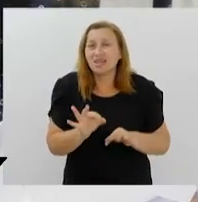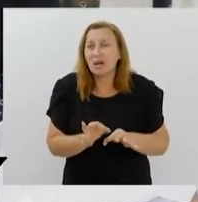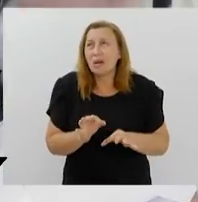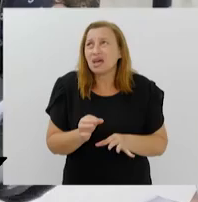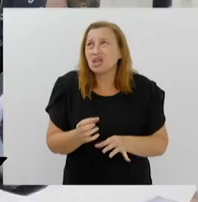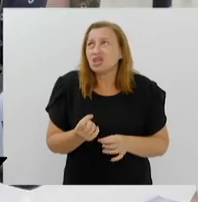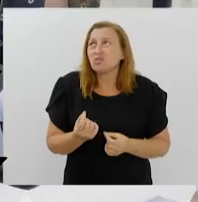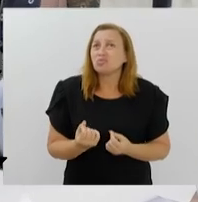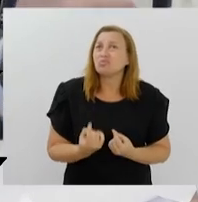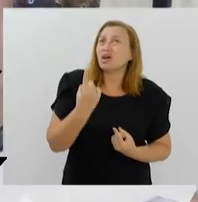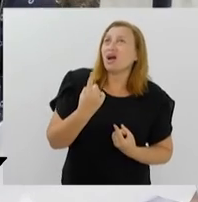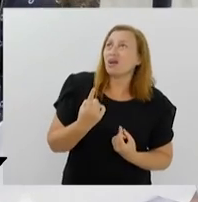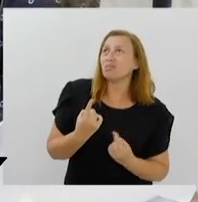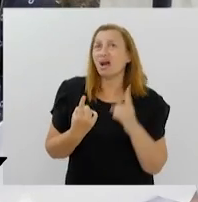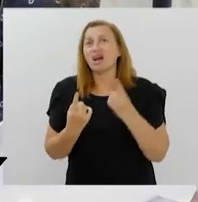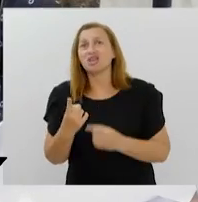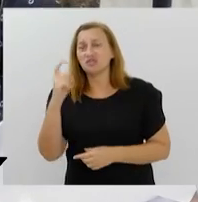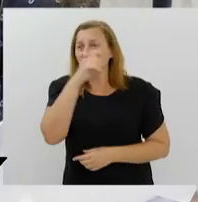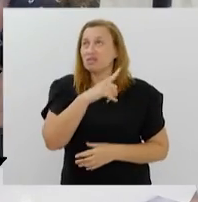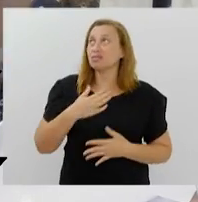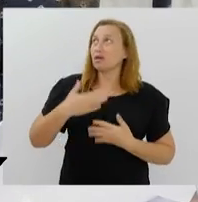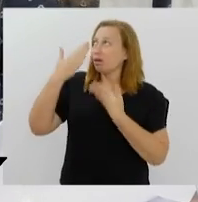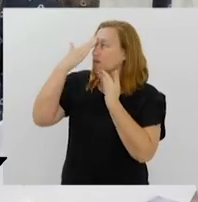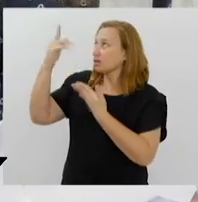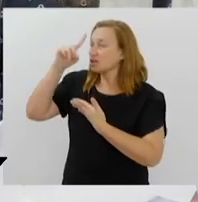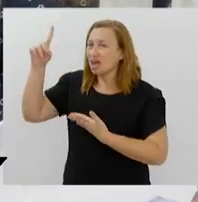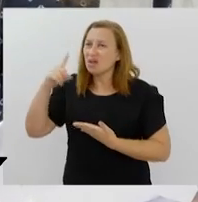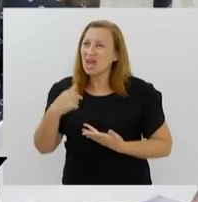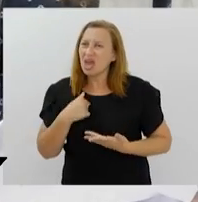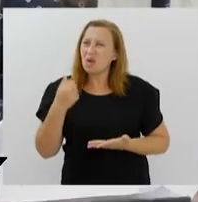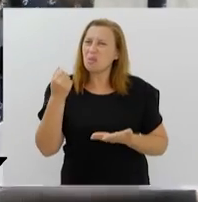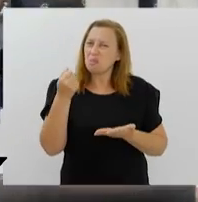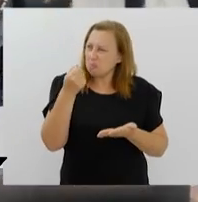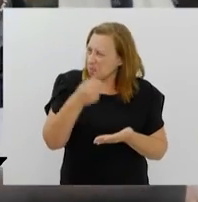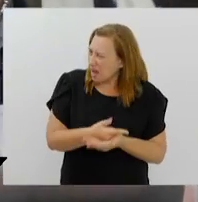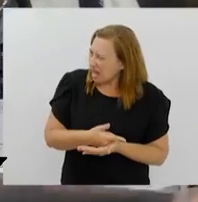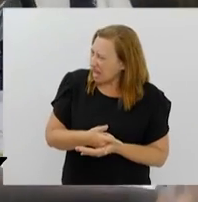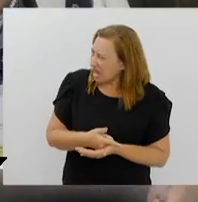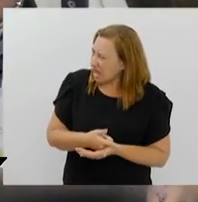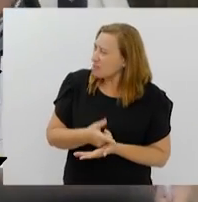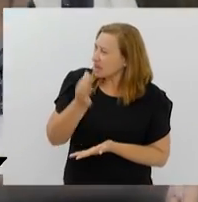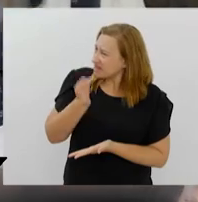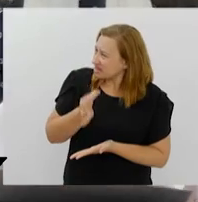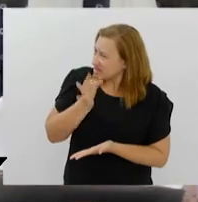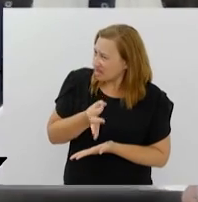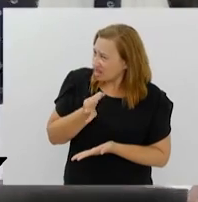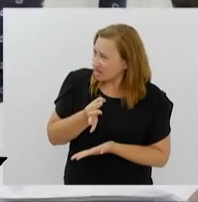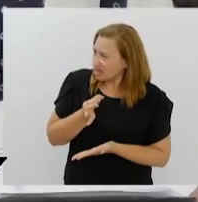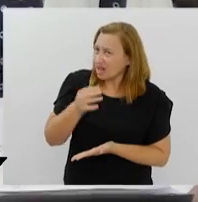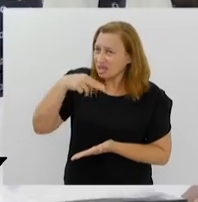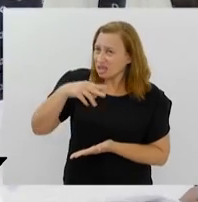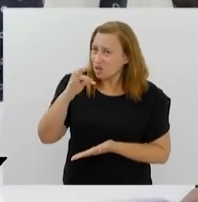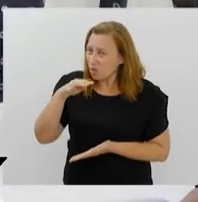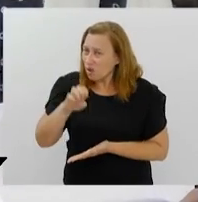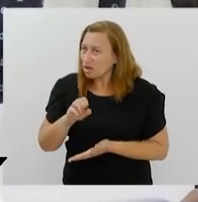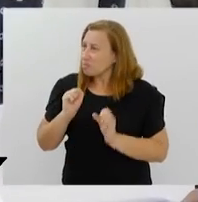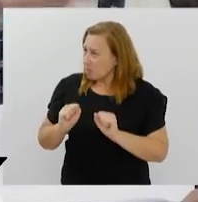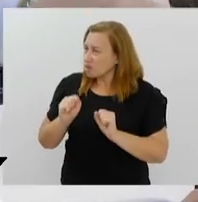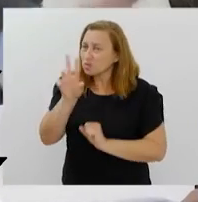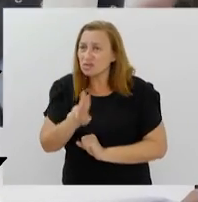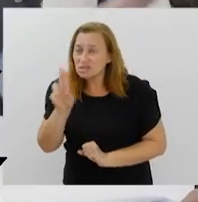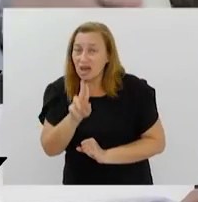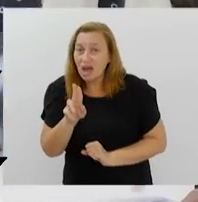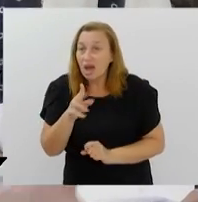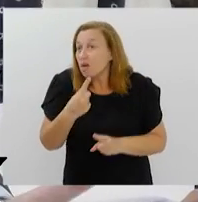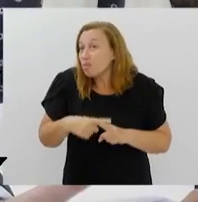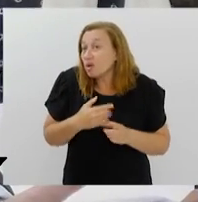tal graças a Deus e aí eu pergunto Não eu não tenho o que pagar para que de fato né a Nicole possa usar porque é esse